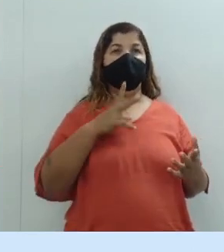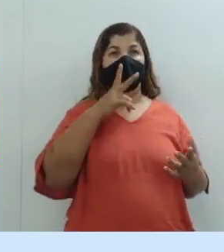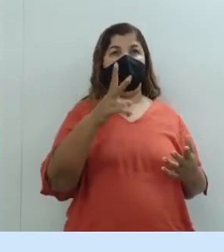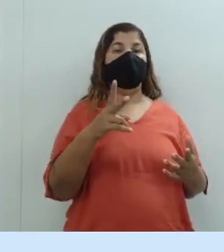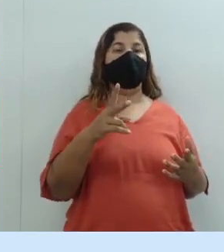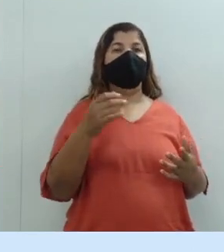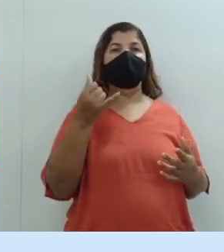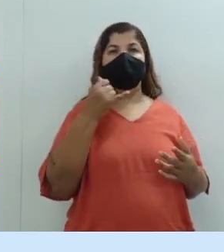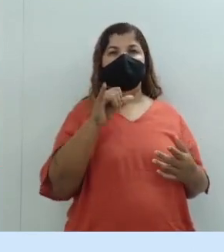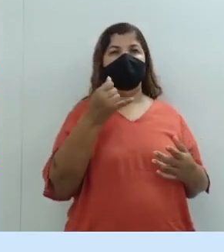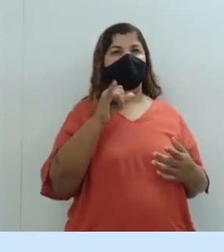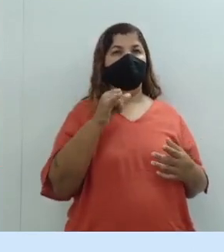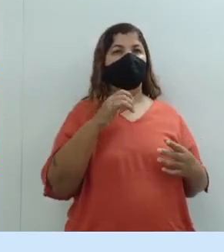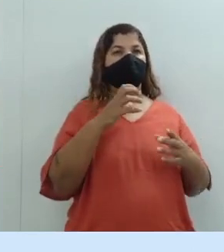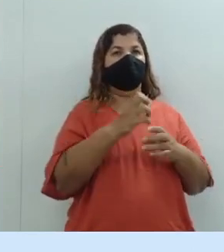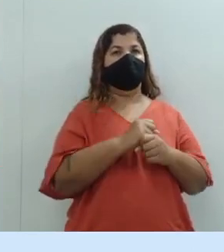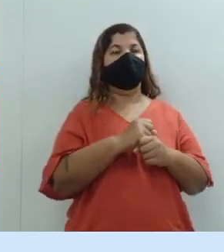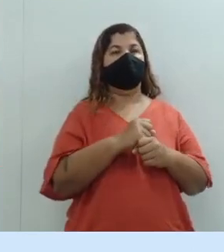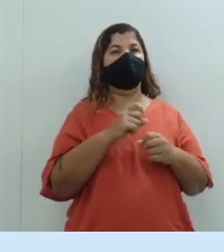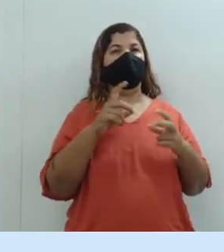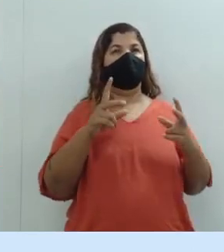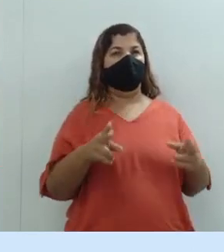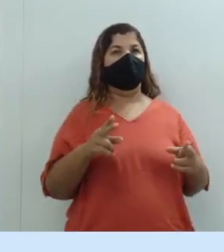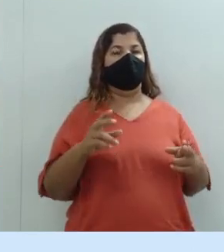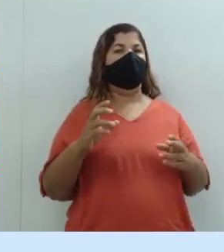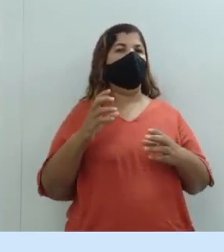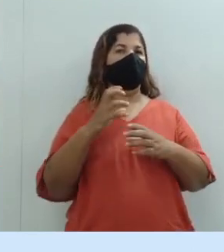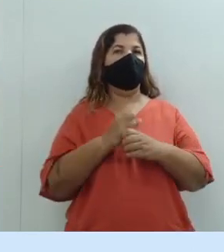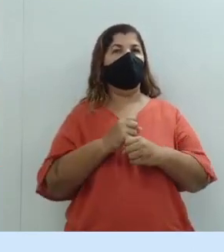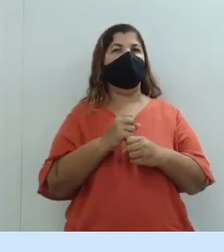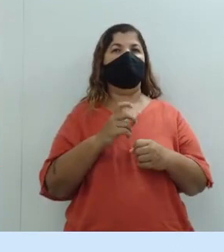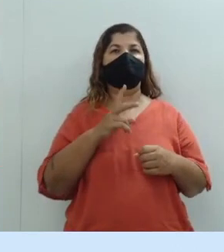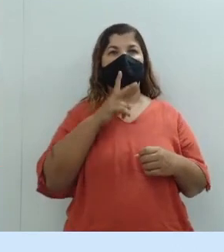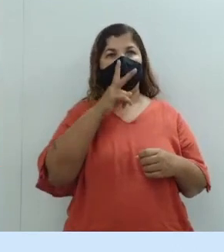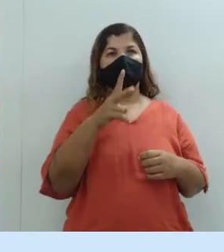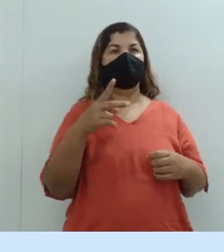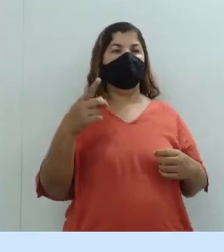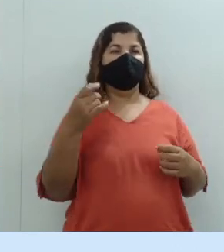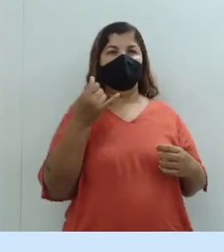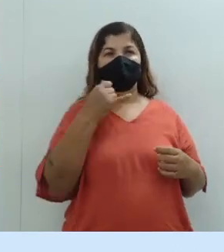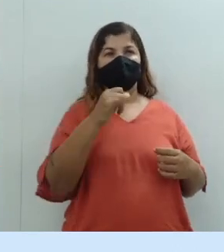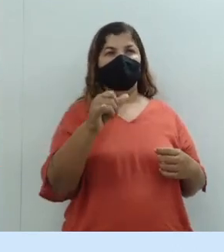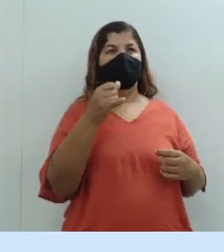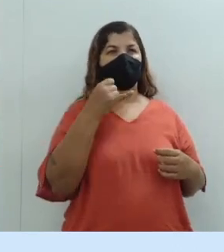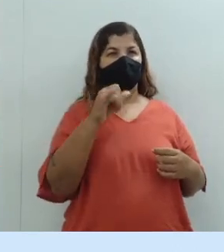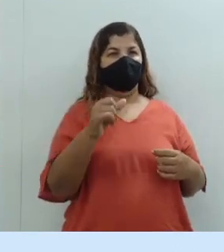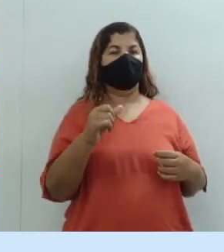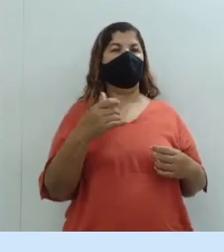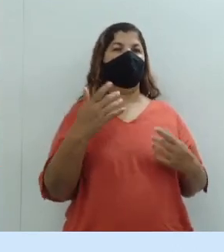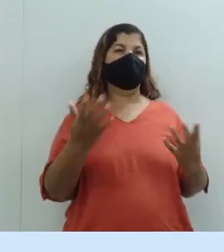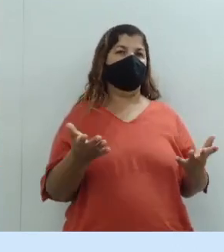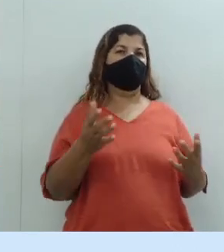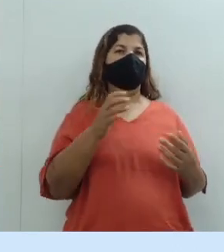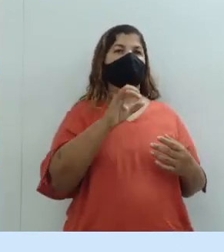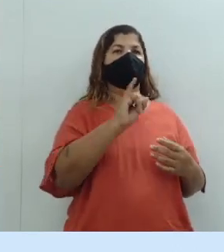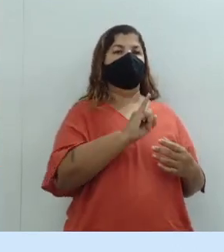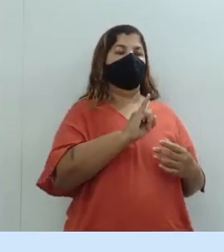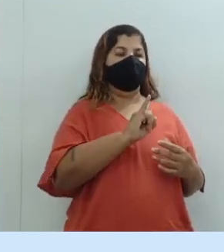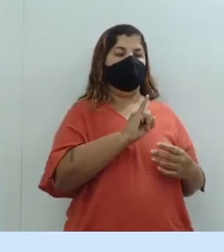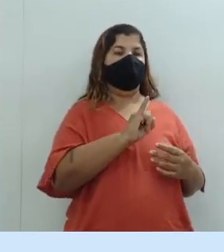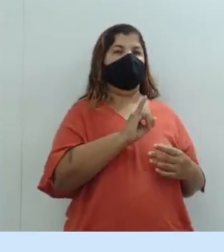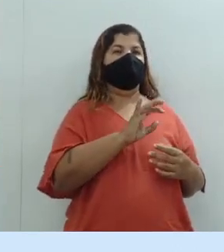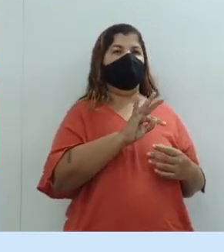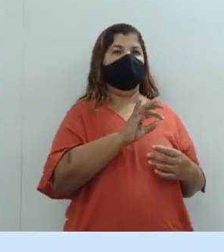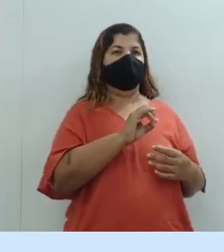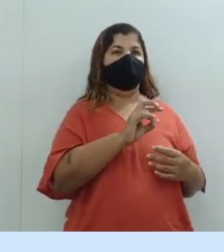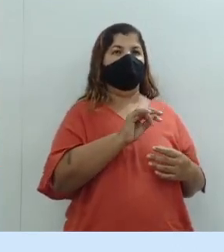igual à soma das intensidades das correntes dos resistores. Então, você vai ter que a corrente I, que vai ser a corrente total, vai